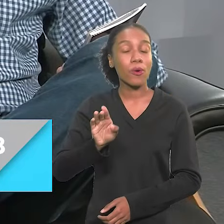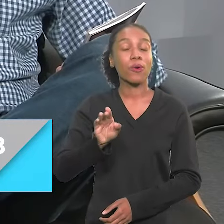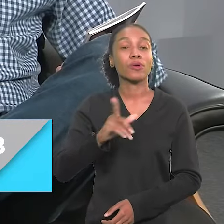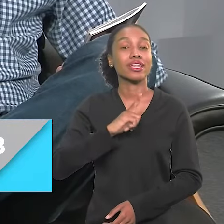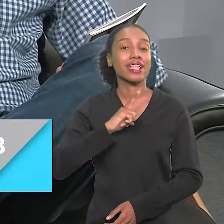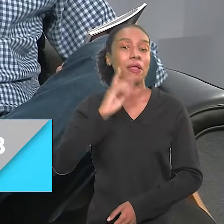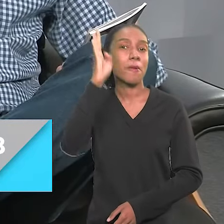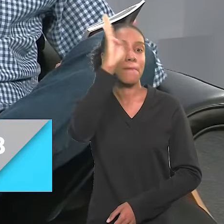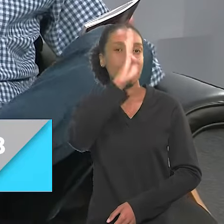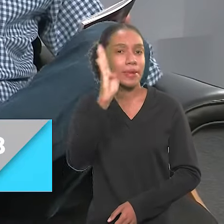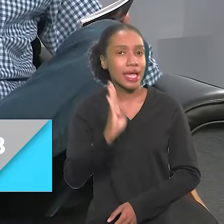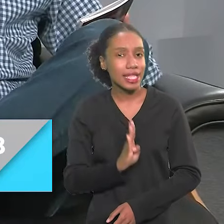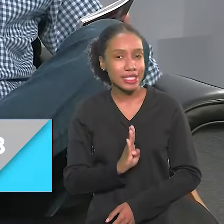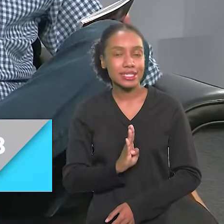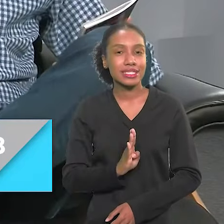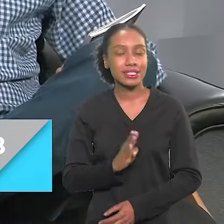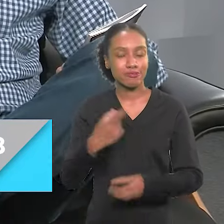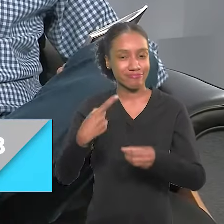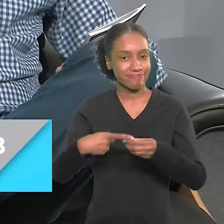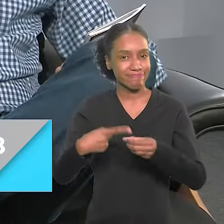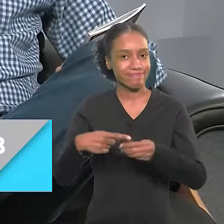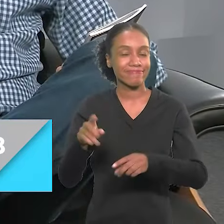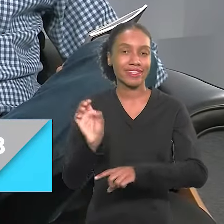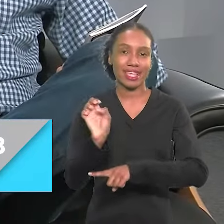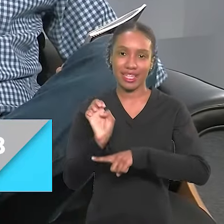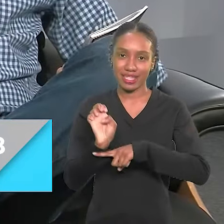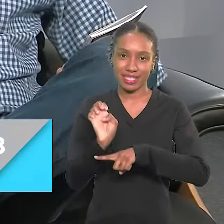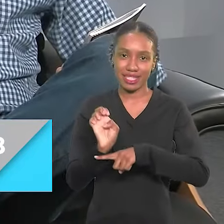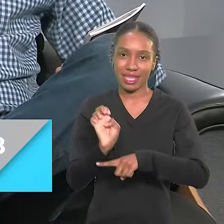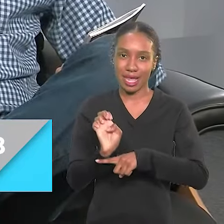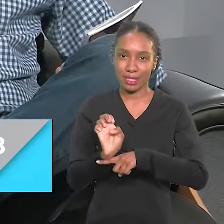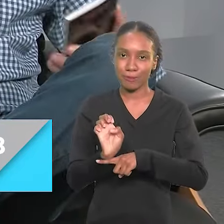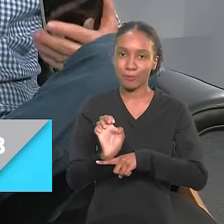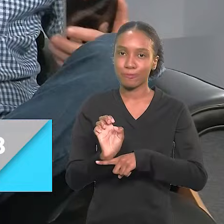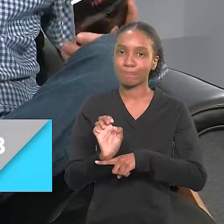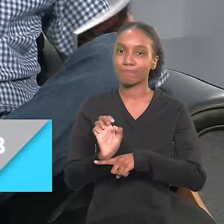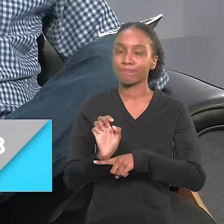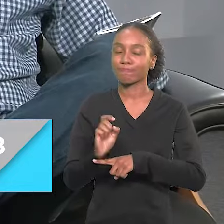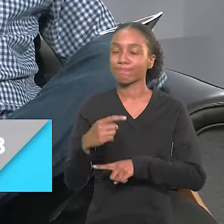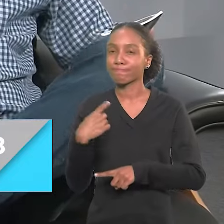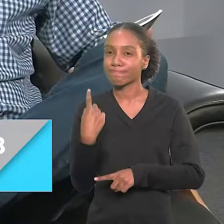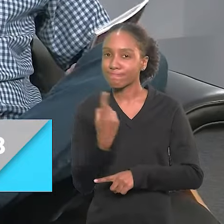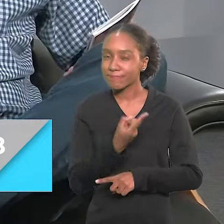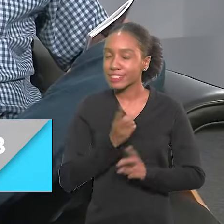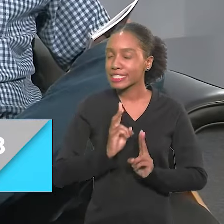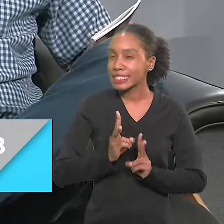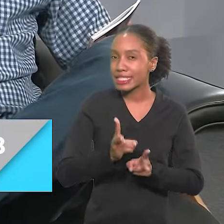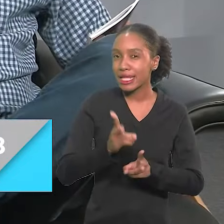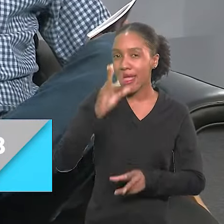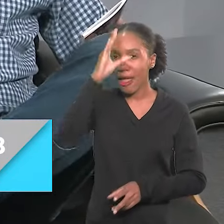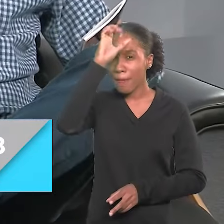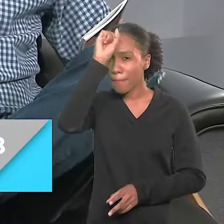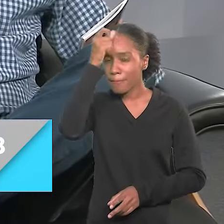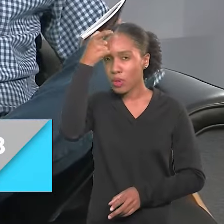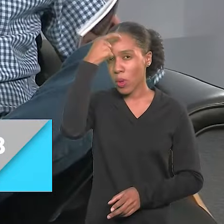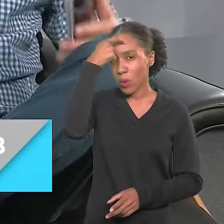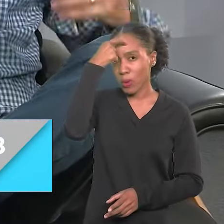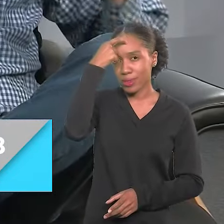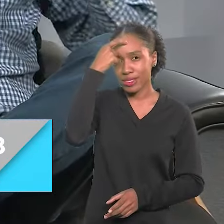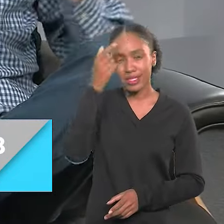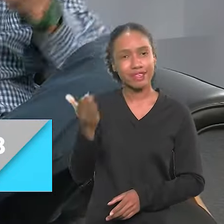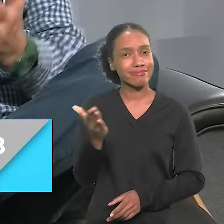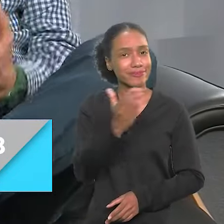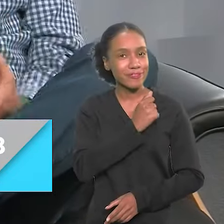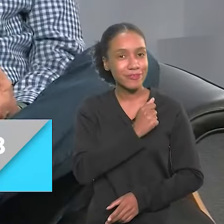a sua Pátria com a sua cidade com seu estado e assim nós vamos está sempre nos aprimorando venha